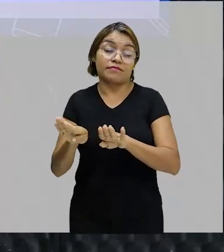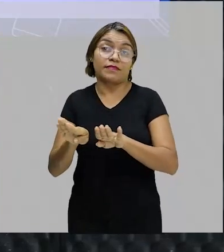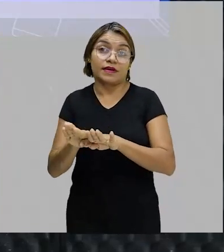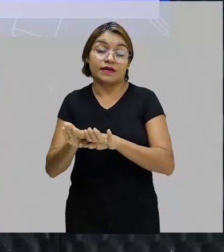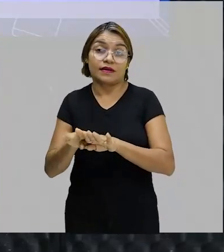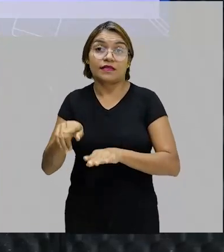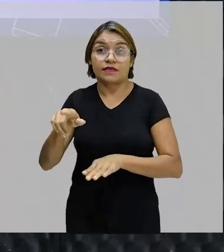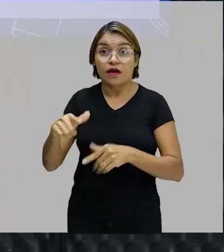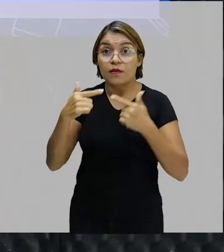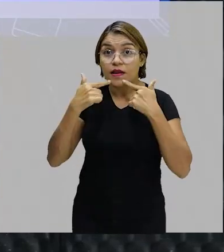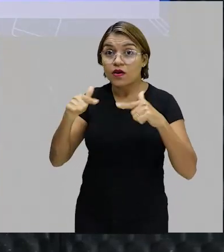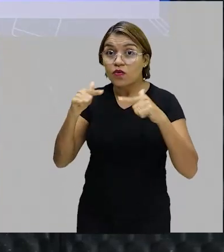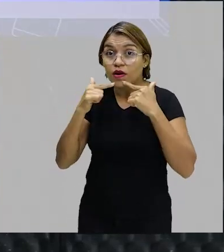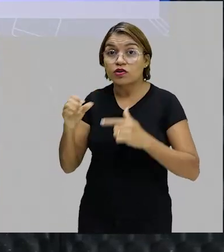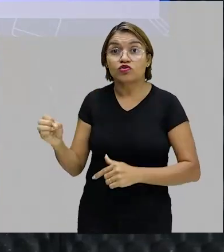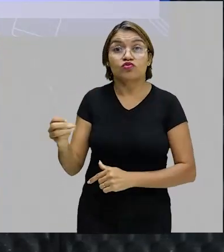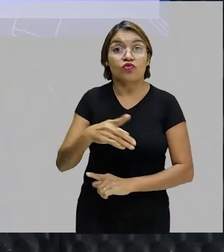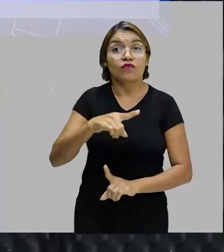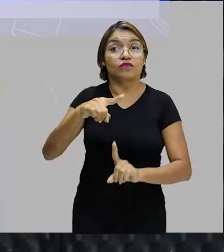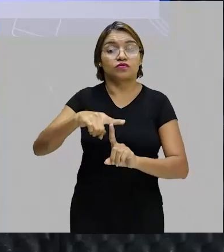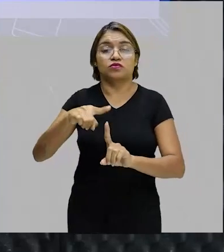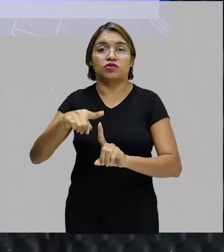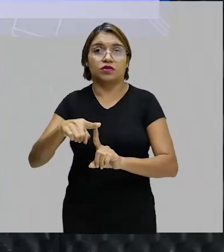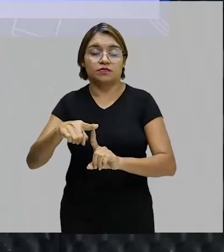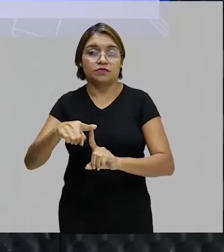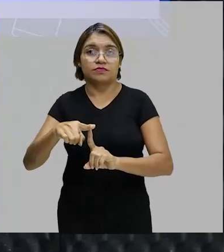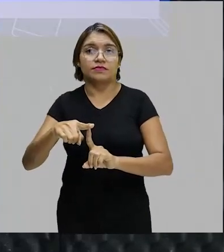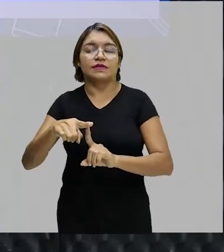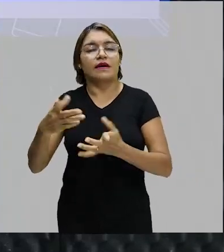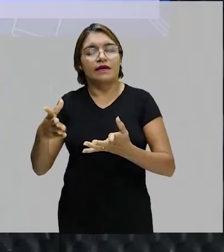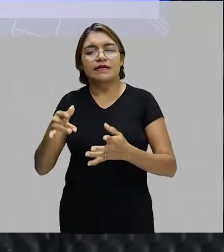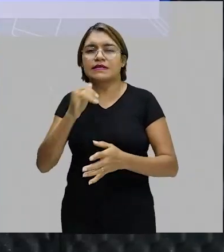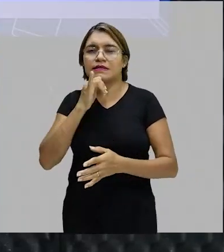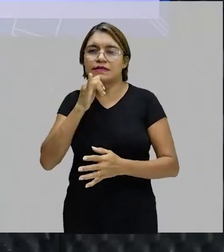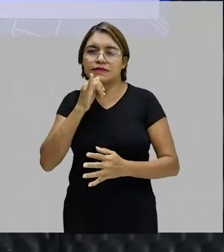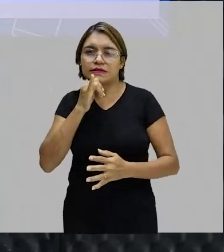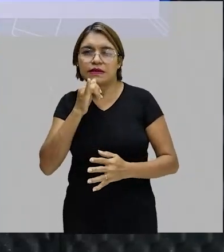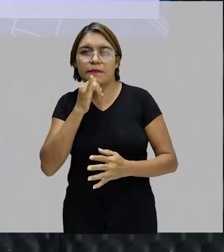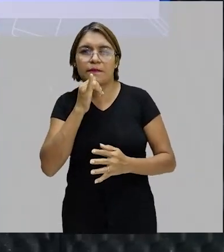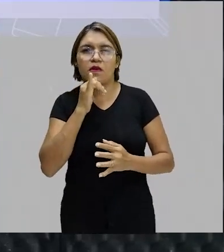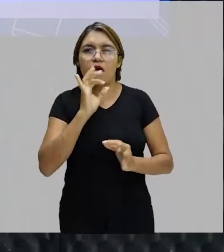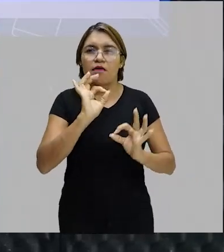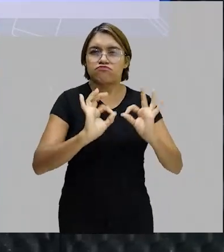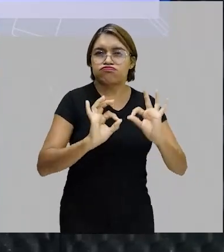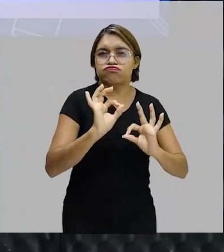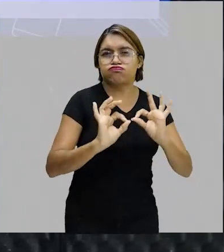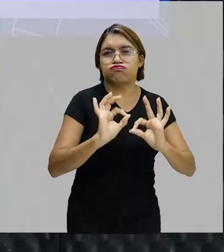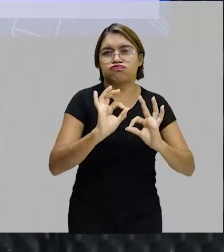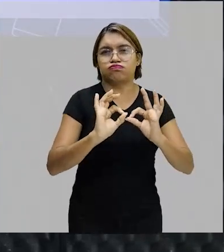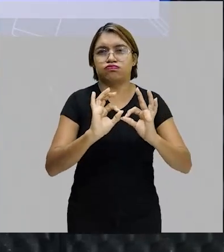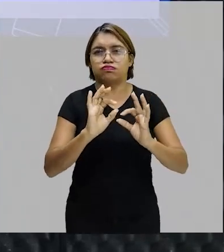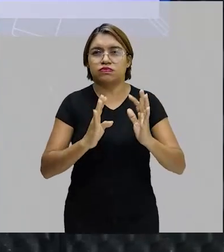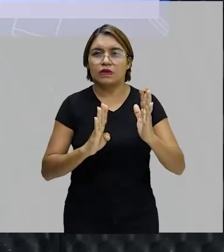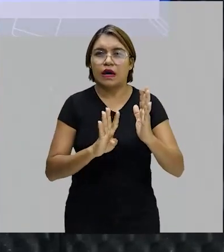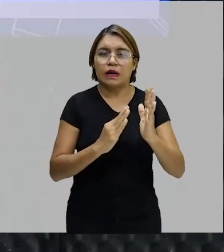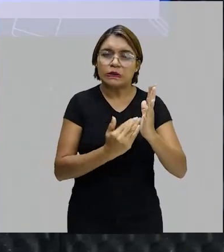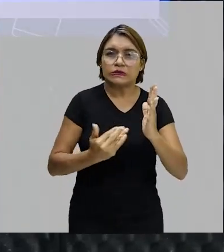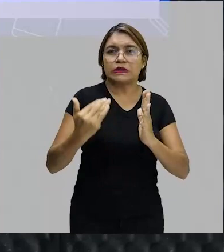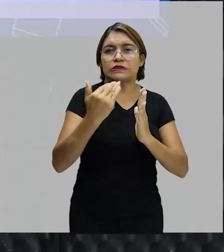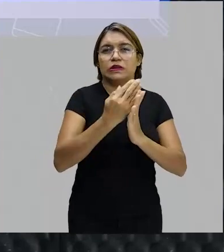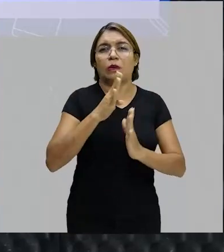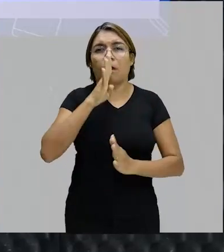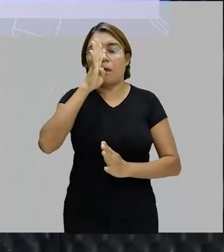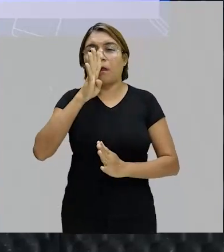nova linguagem, um novo estilo, deixando para trás todo aquele rebuscamento, todo aquele exagero que existia,